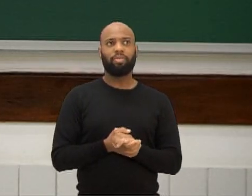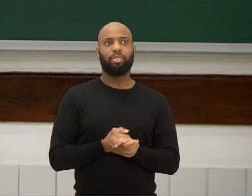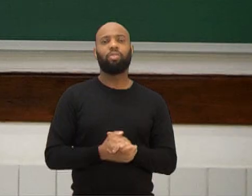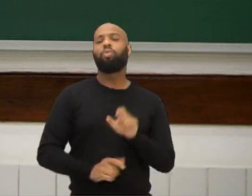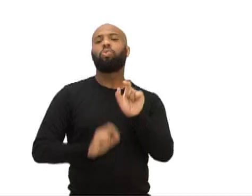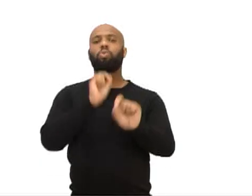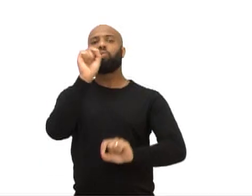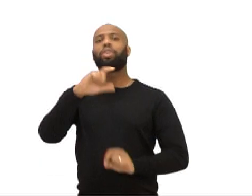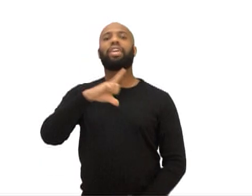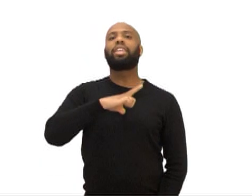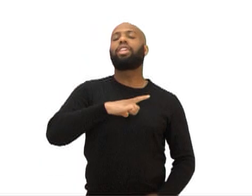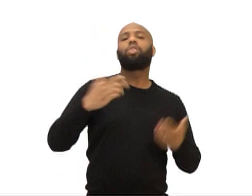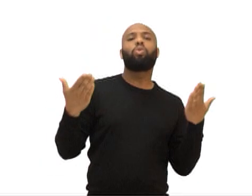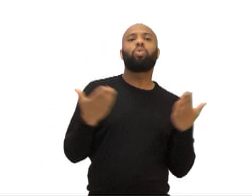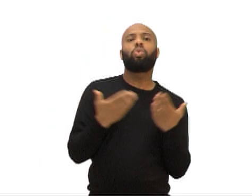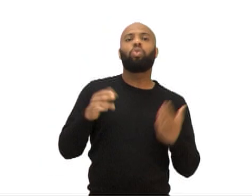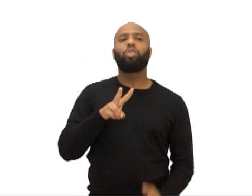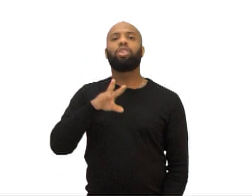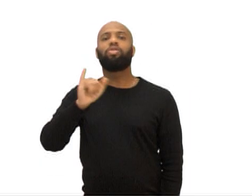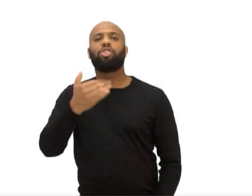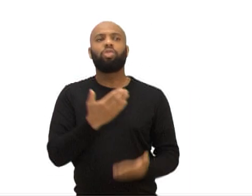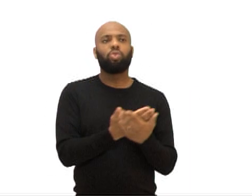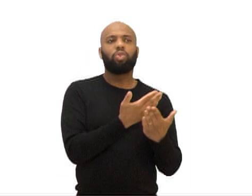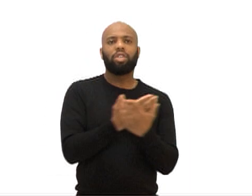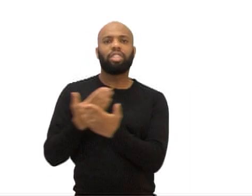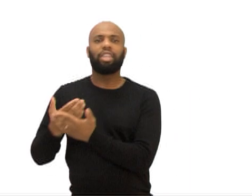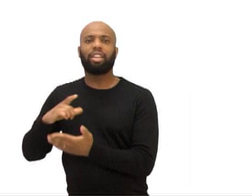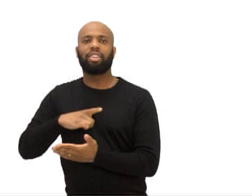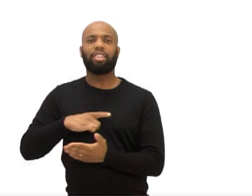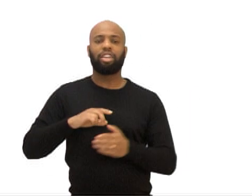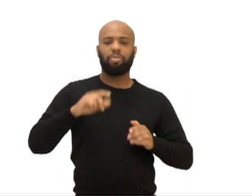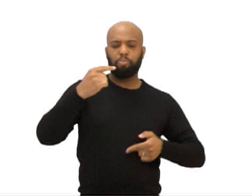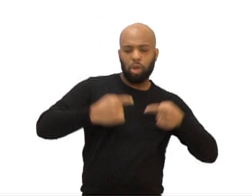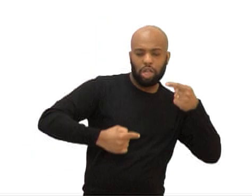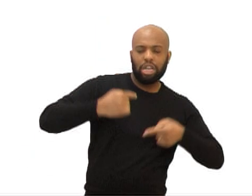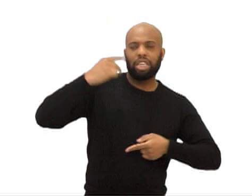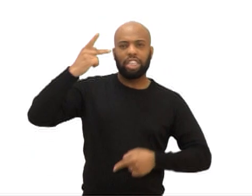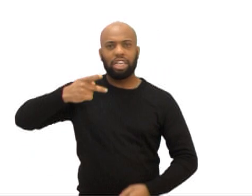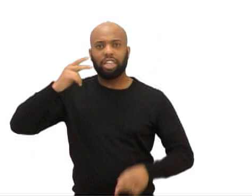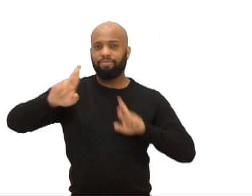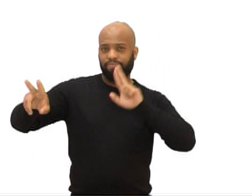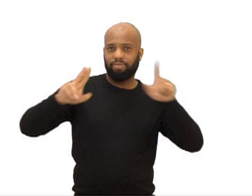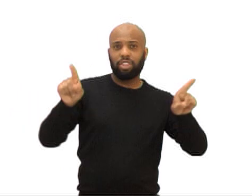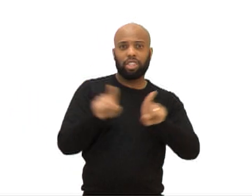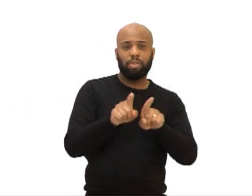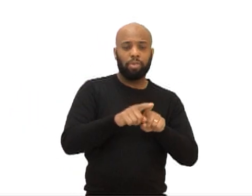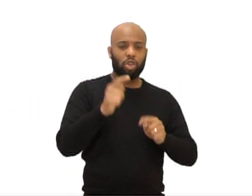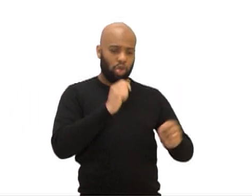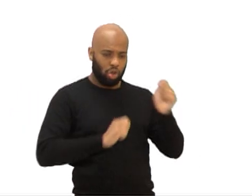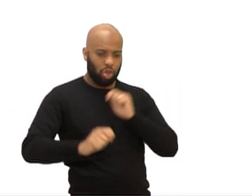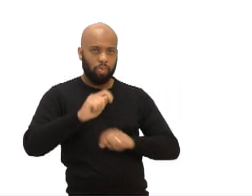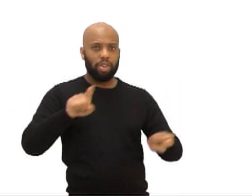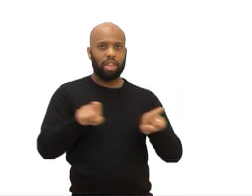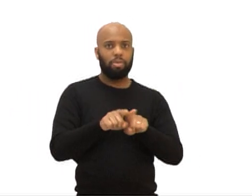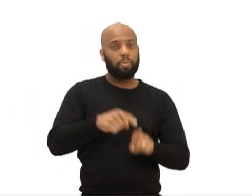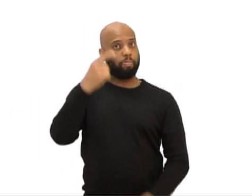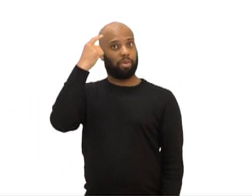O que nós vamos ver? Nós vamos ver as diferenças políticas, econômicas, ideológicas